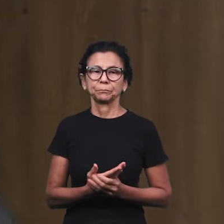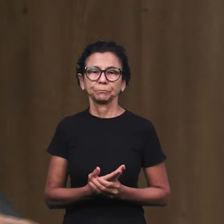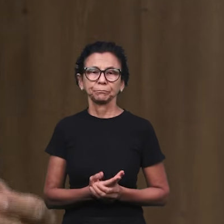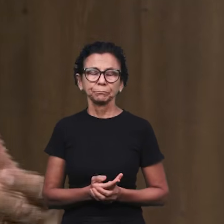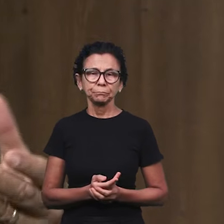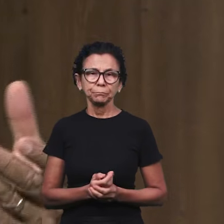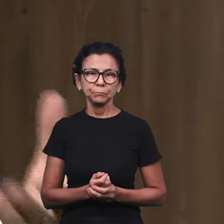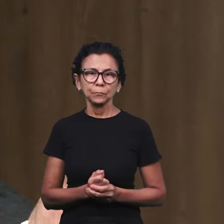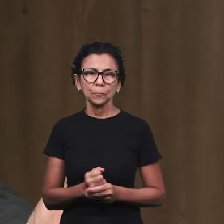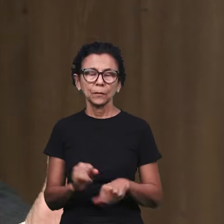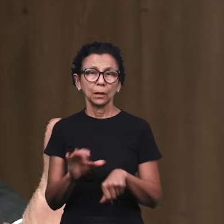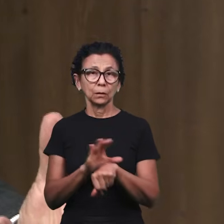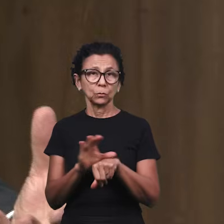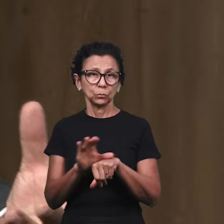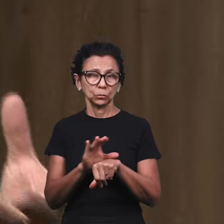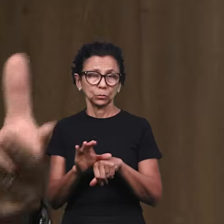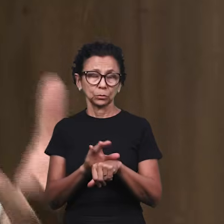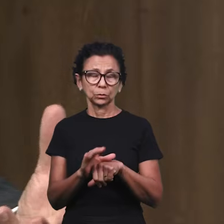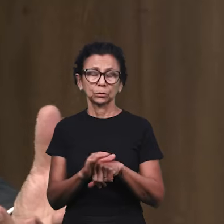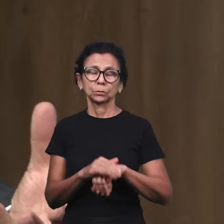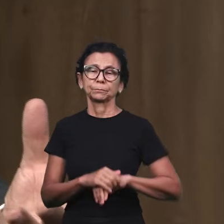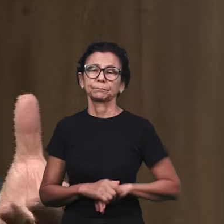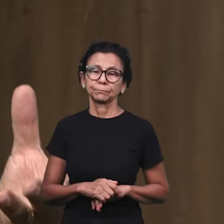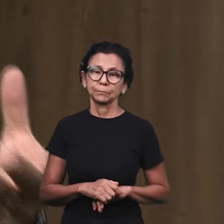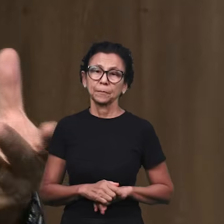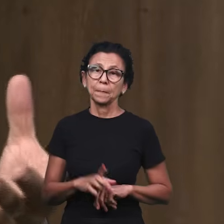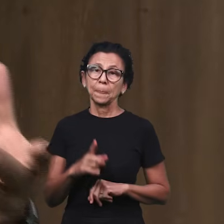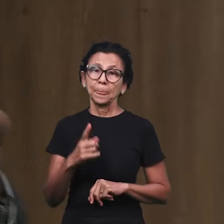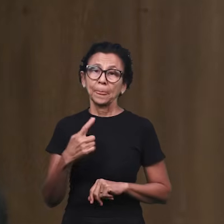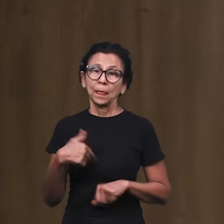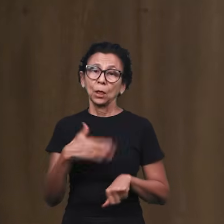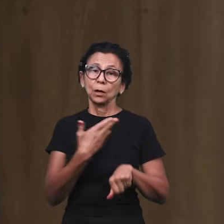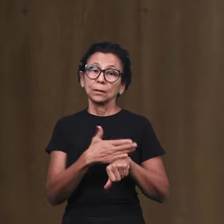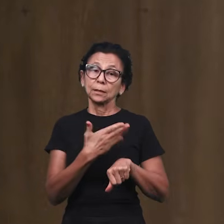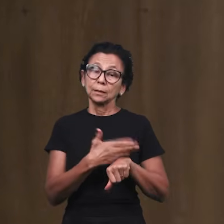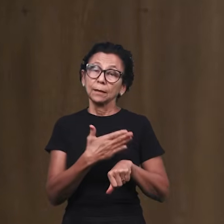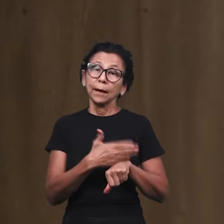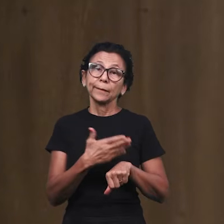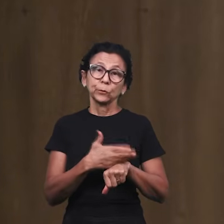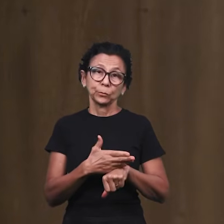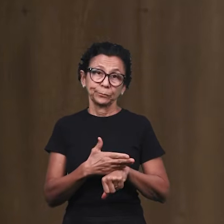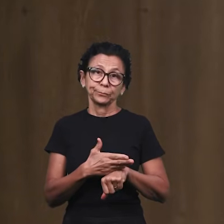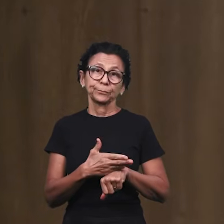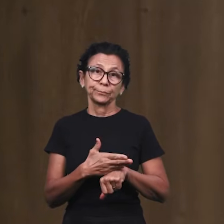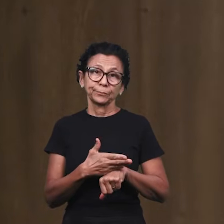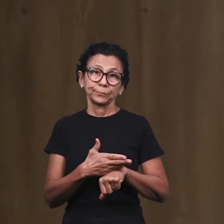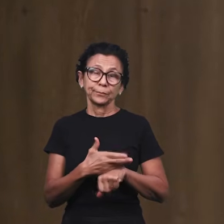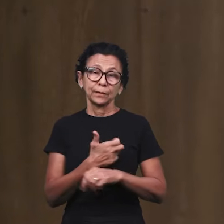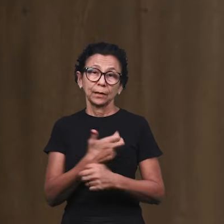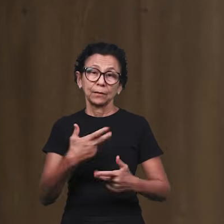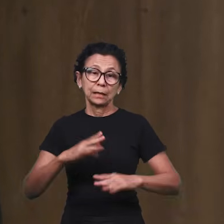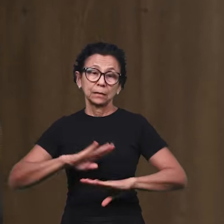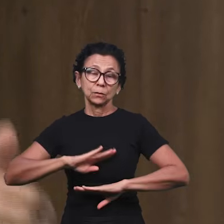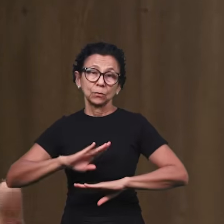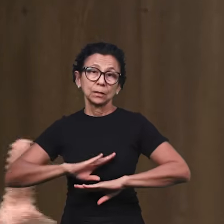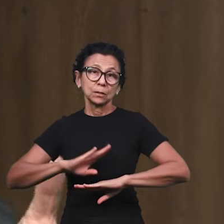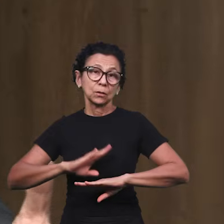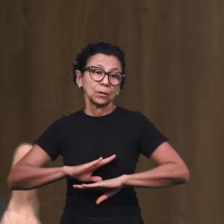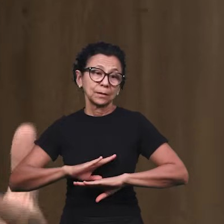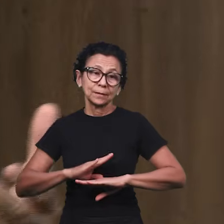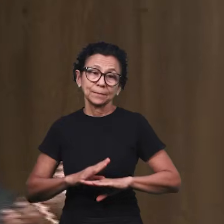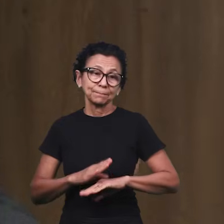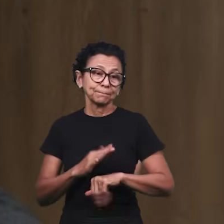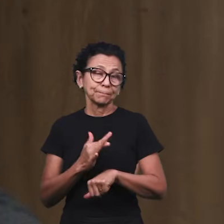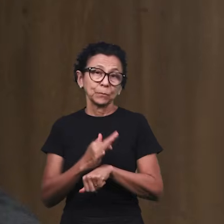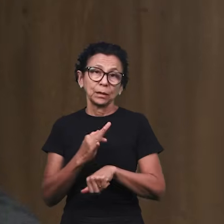somos treinados a enfrentar situações adversas, não é? E é um